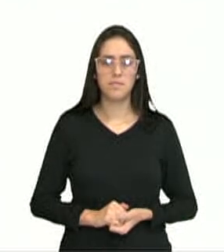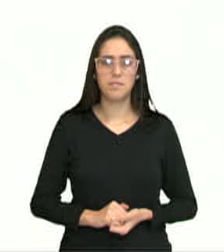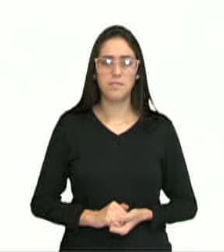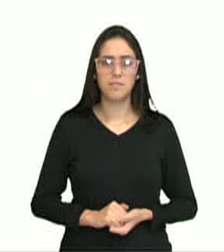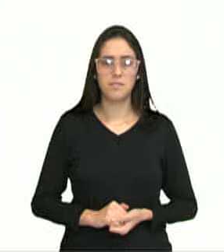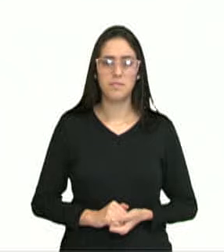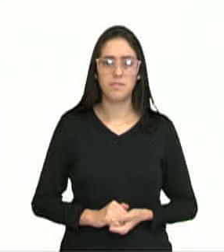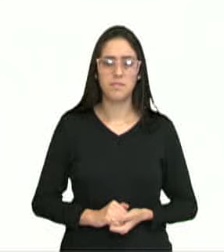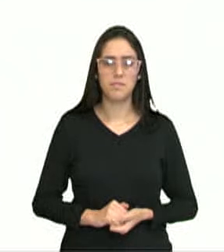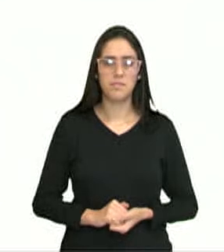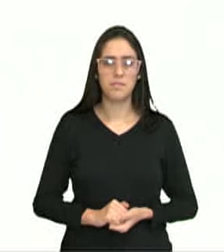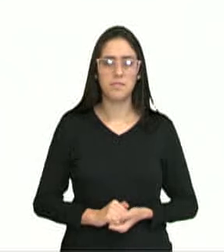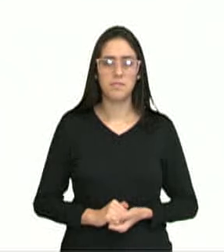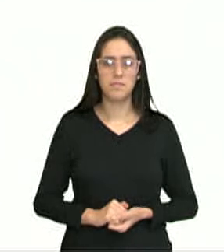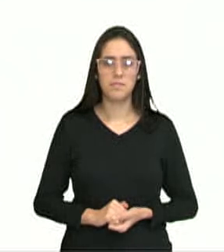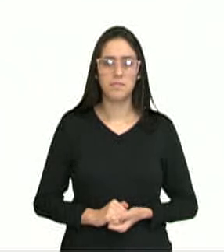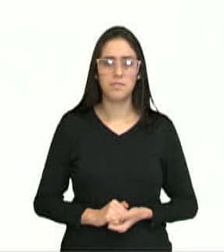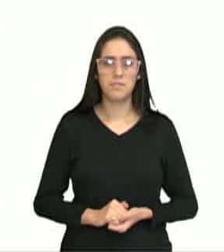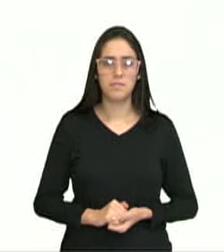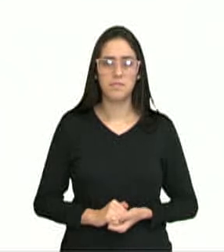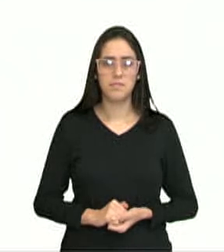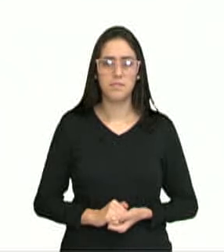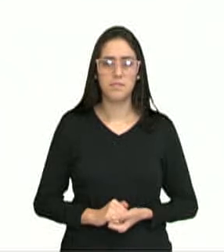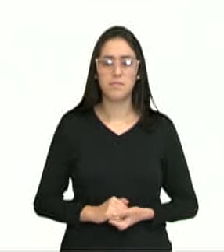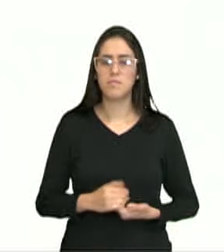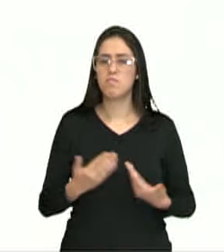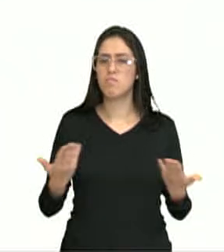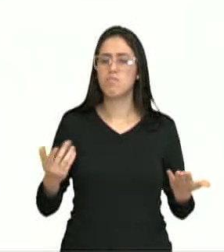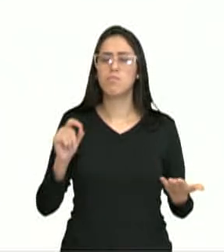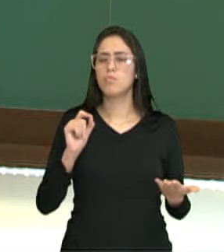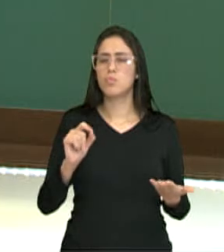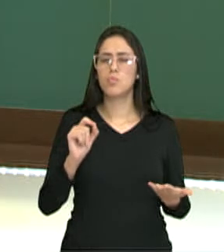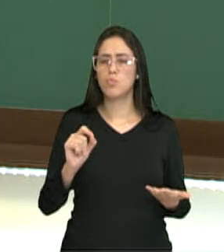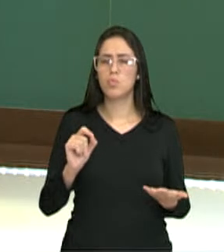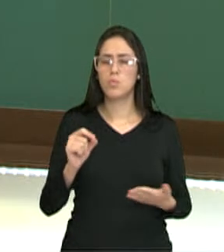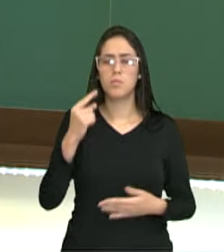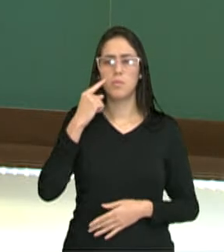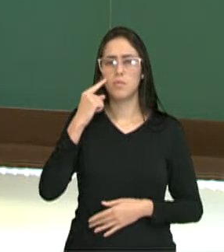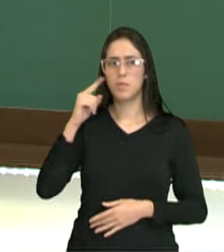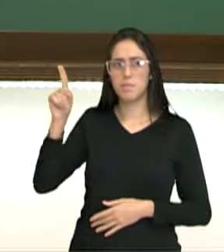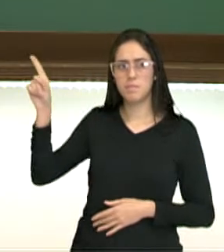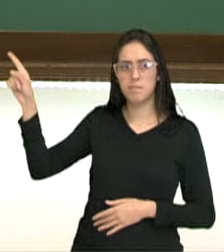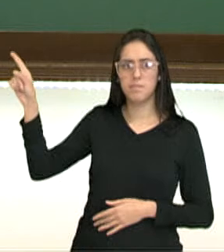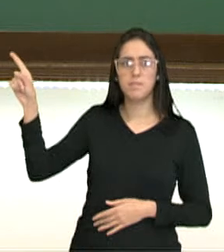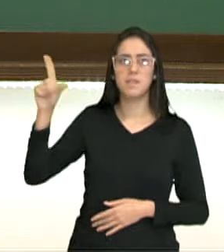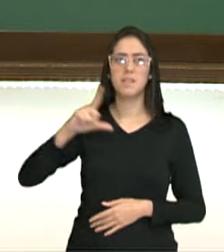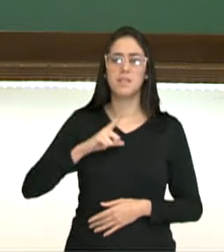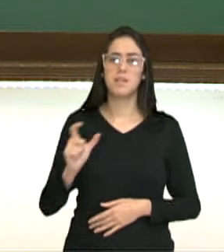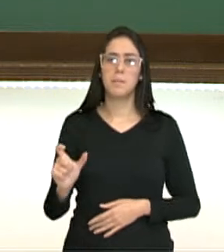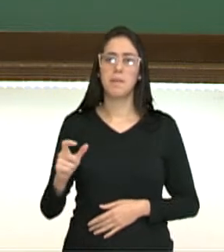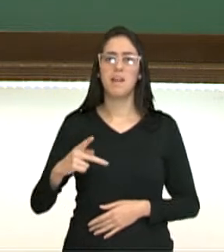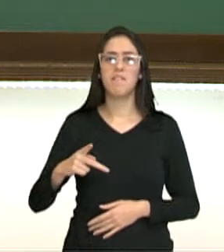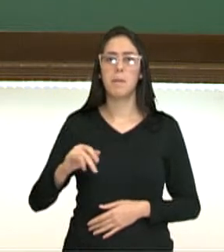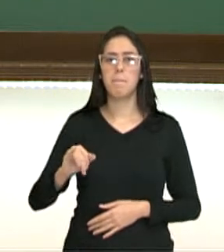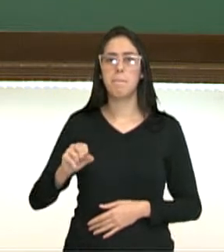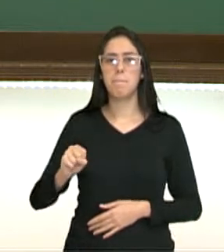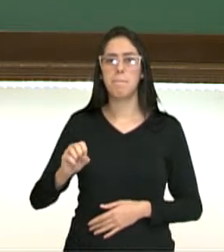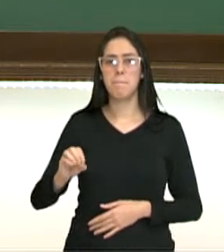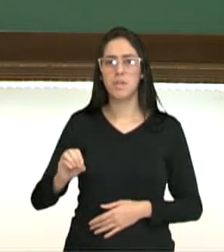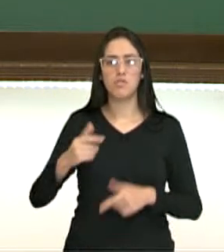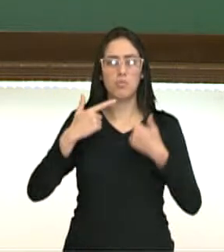ascensor que se alquila vacío. O que vocês têm que notar aqui? Quando eu falo piso em língua